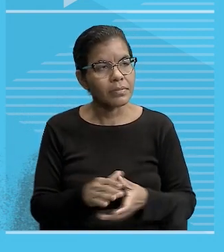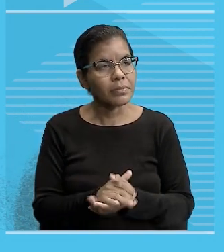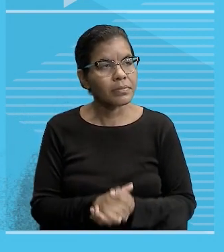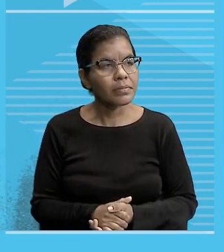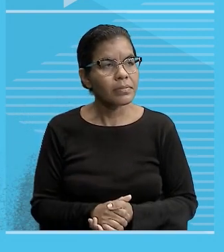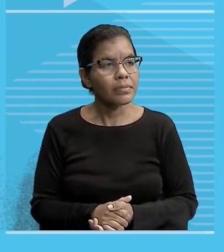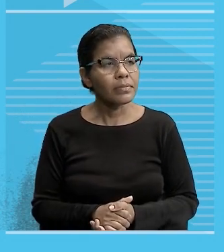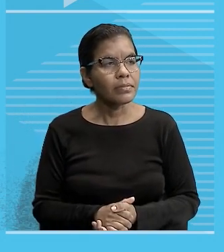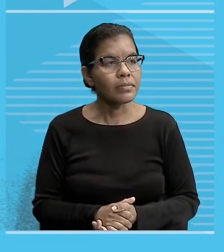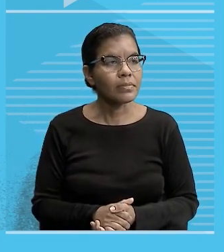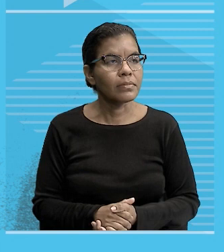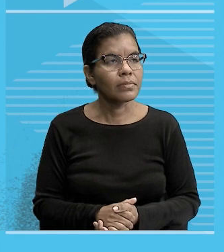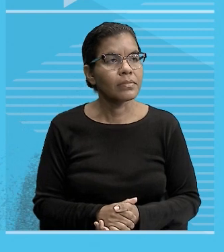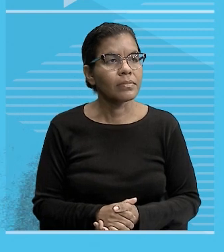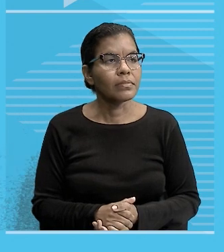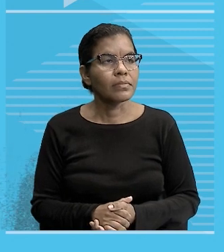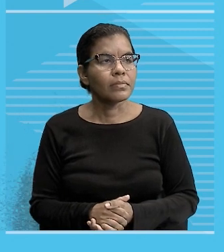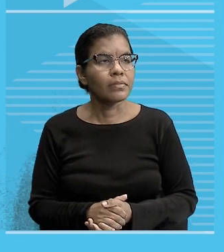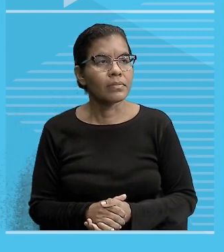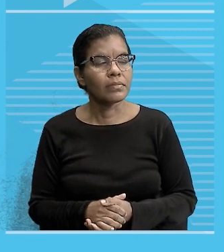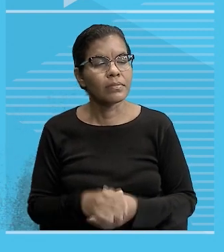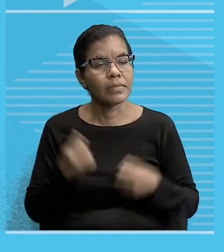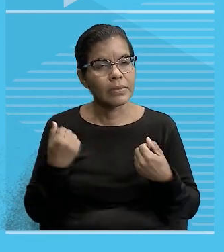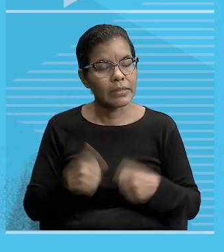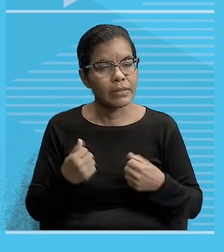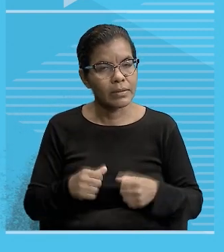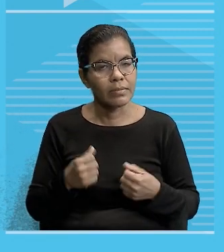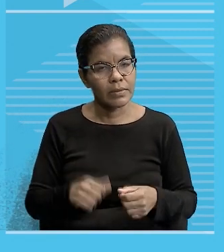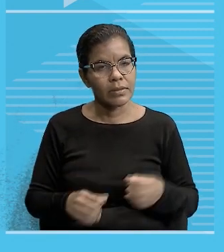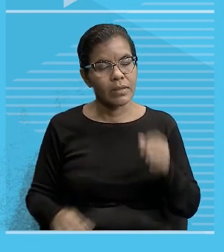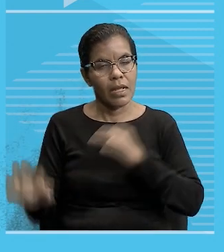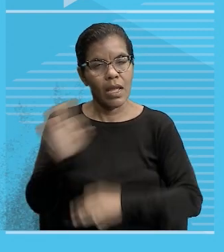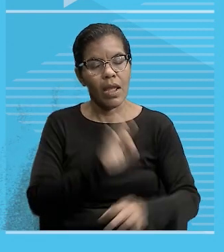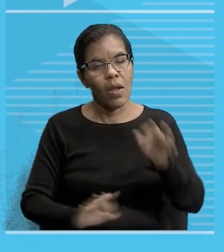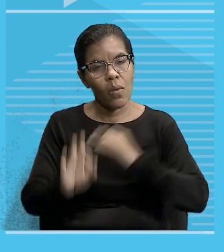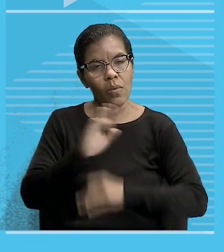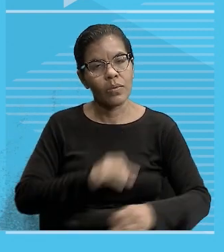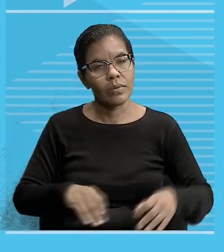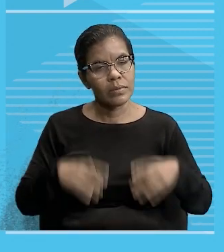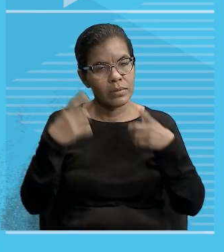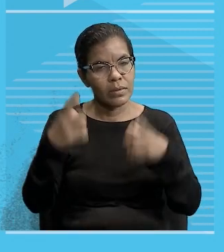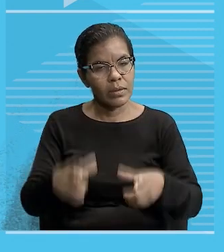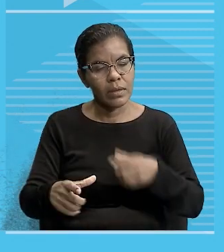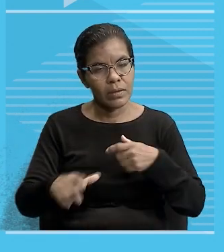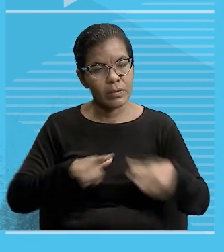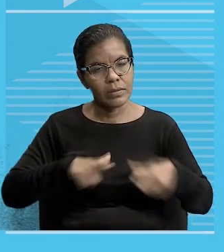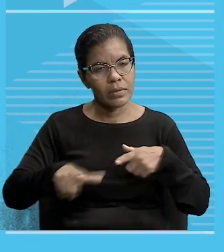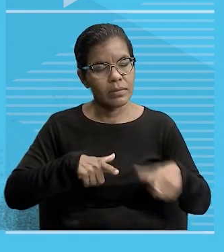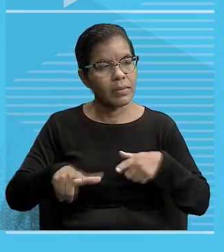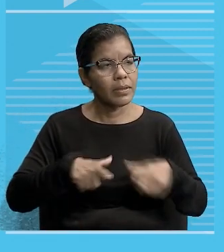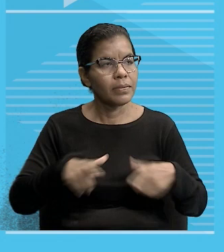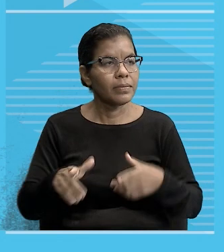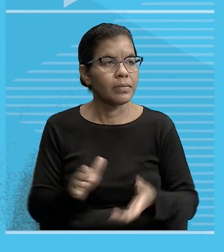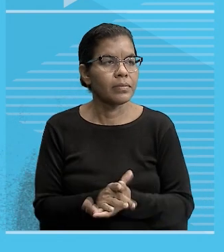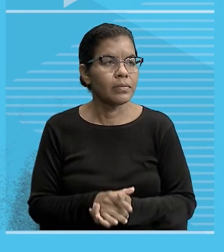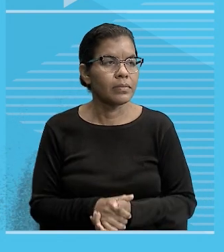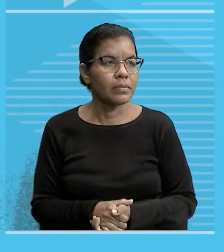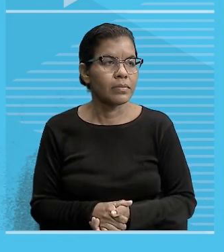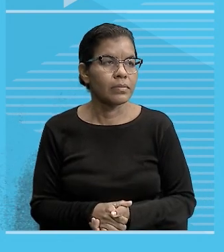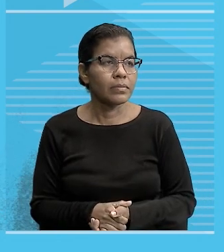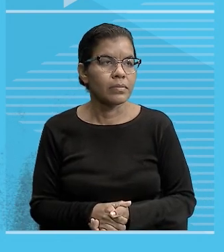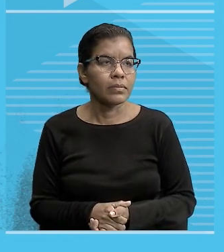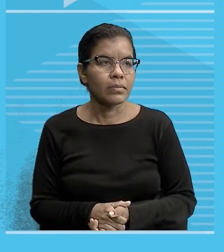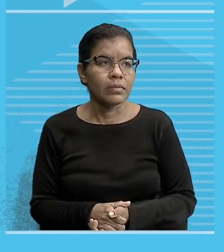local do trabalho a ordem de todos certo uma pegadinha nessa questão muita gente tinha marcado a letra